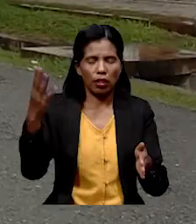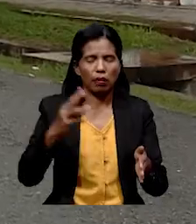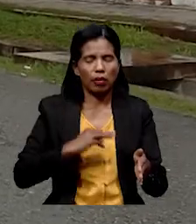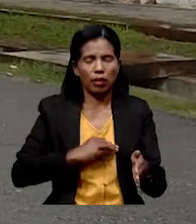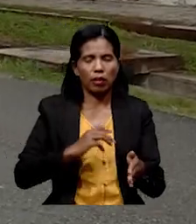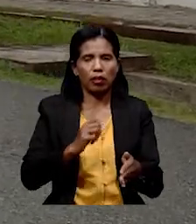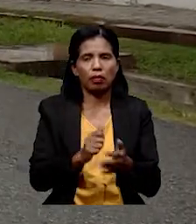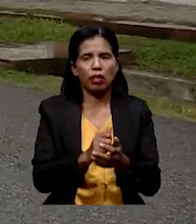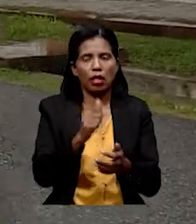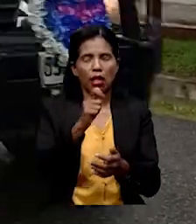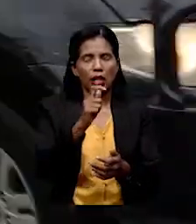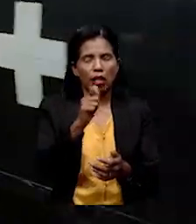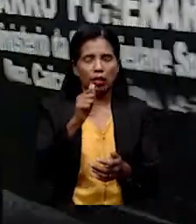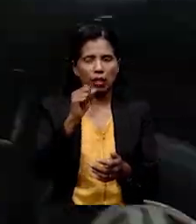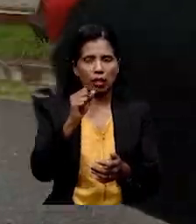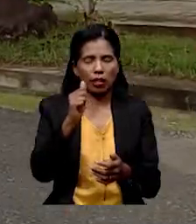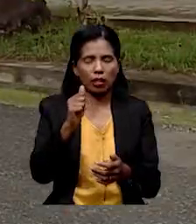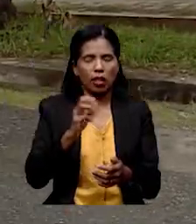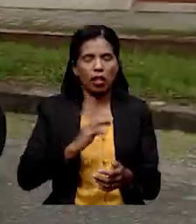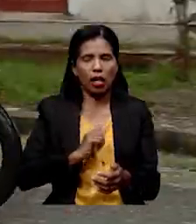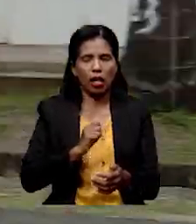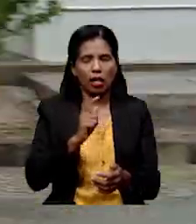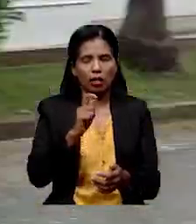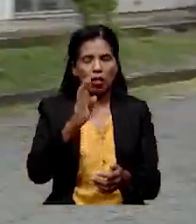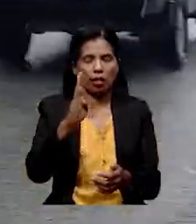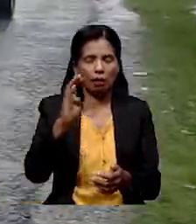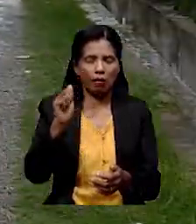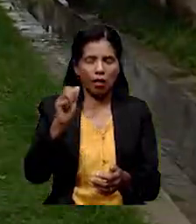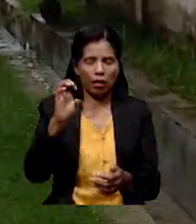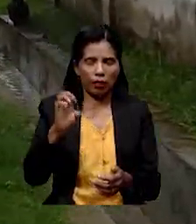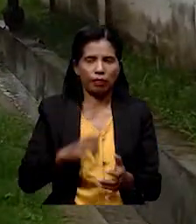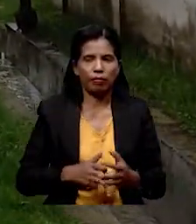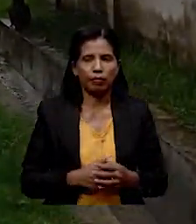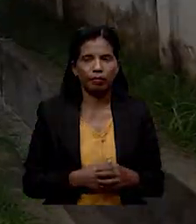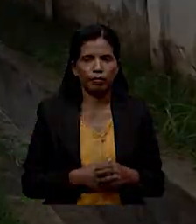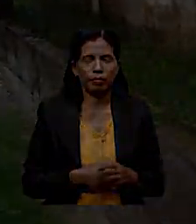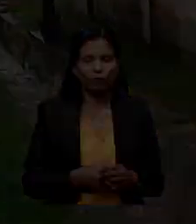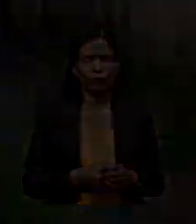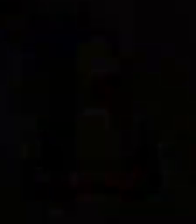fatin atas posto administrativo atabai município Popanaro. Na Palencever, Justiniano Nano, Ziamen.